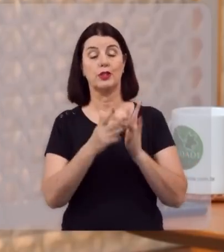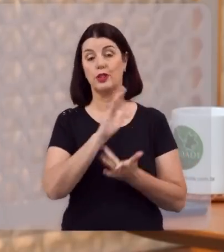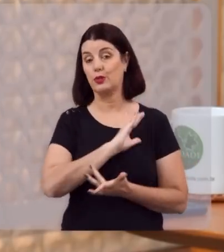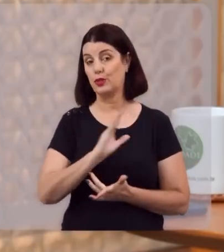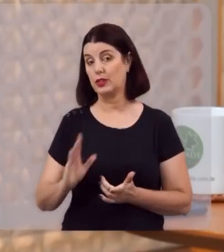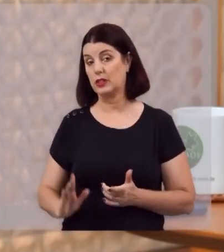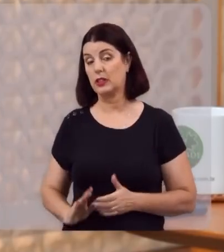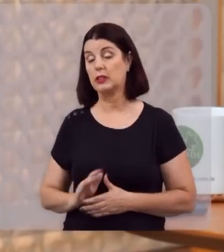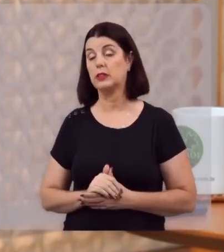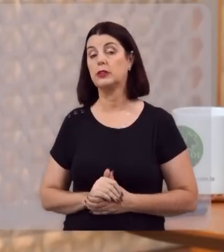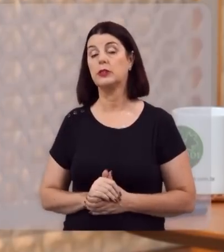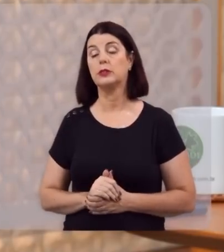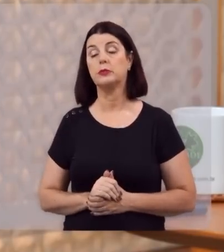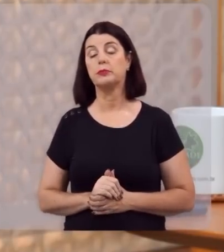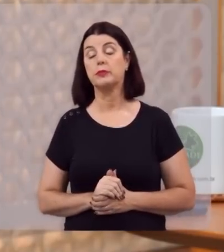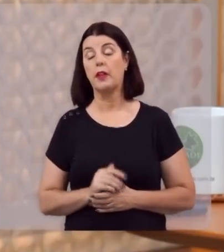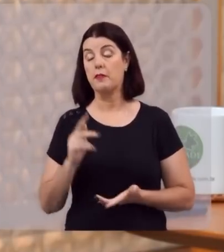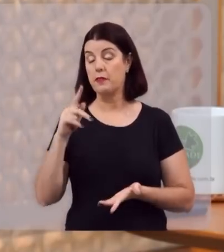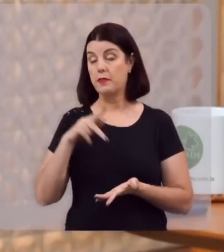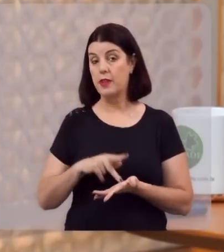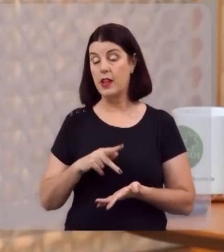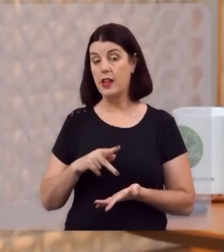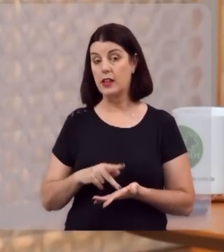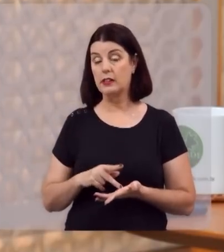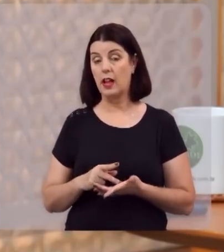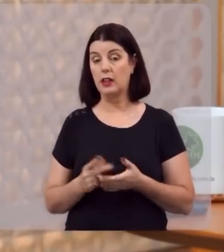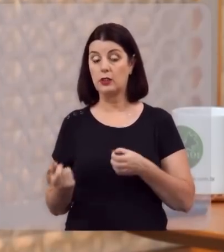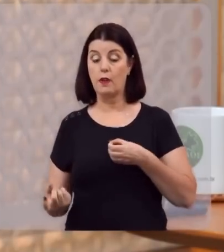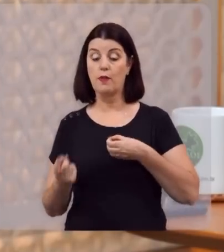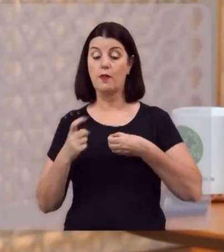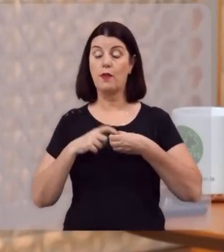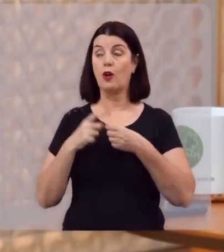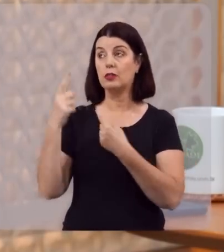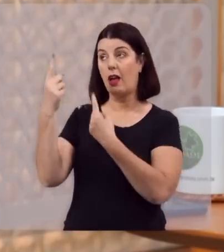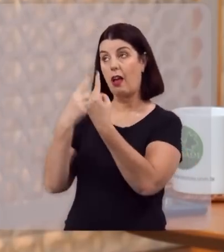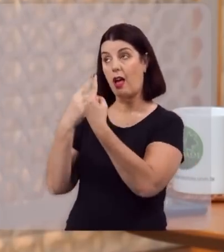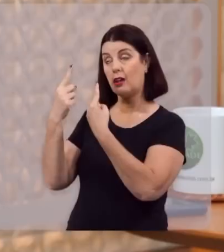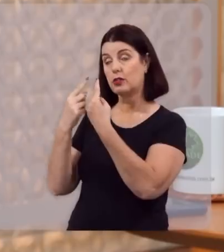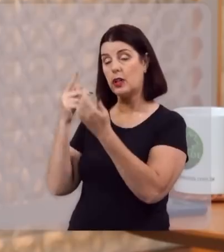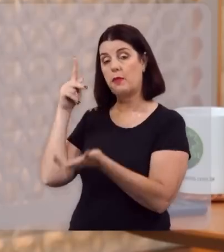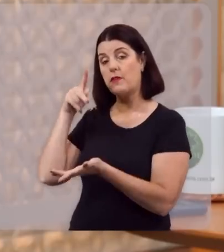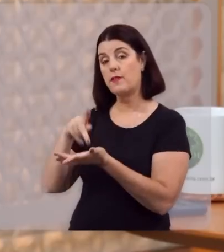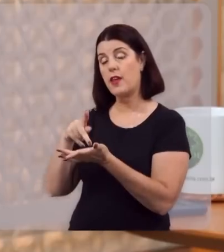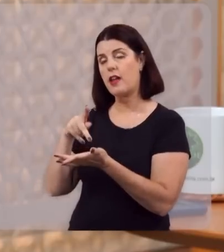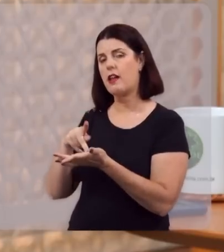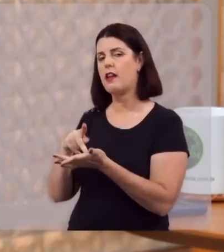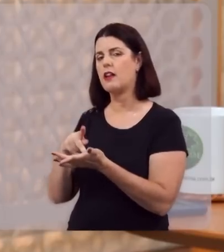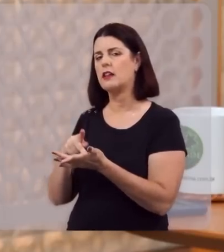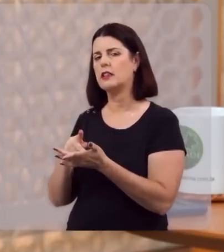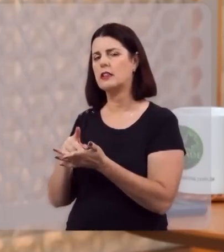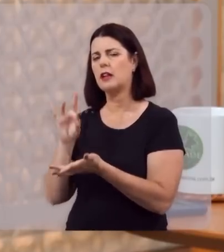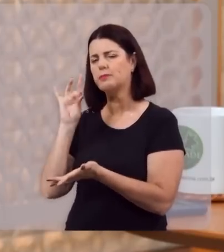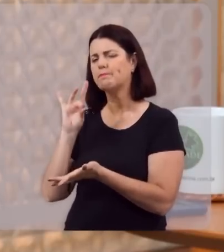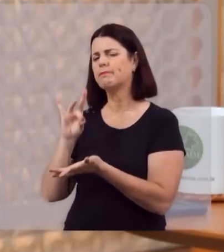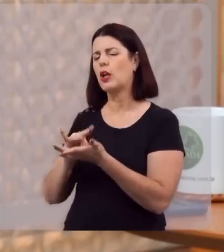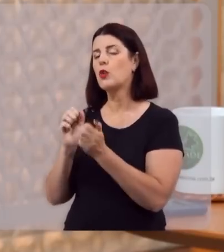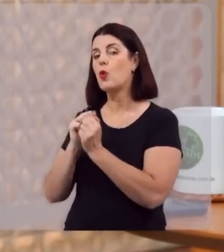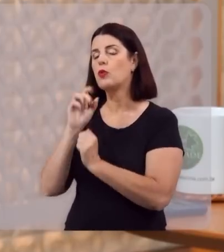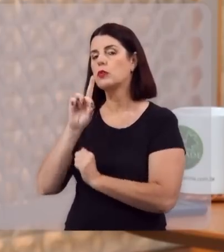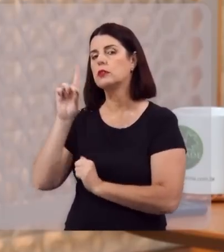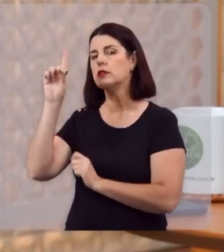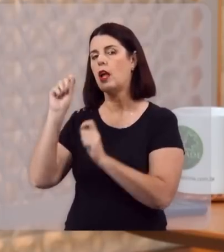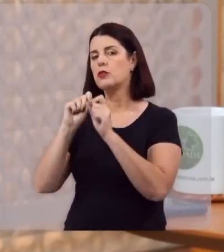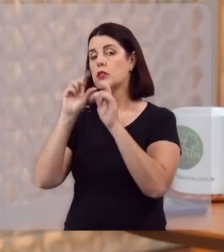sacrifício de Cristo não é verdade pastor Jean é isso que nos traz de volta a um relacionamento real verdadeiro e